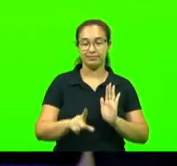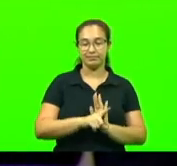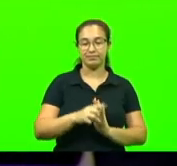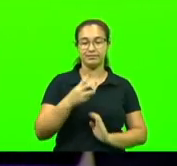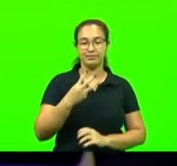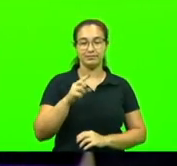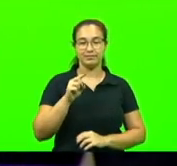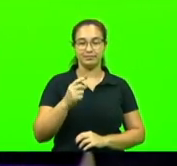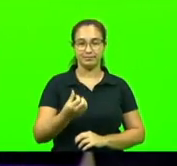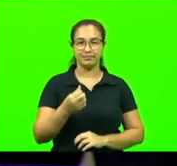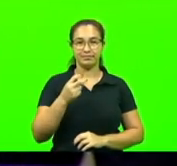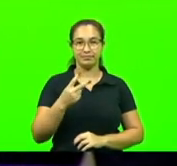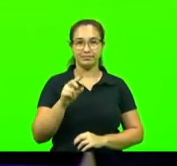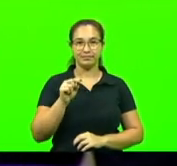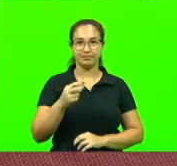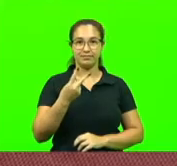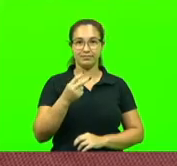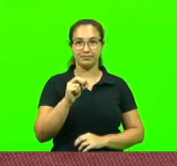362.2/2020.